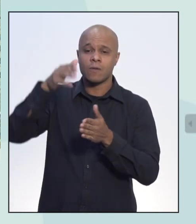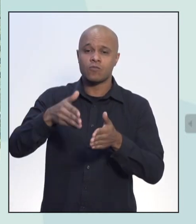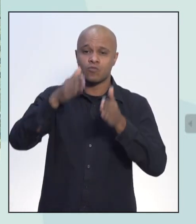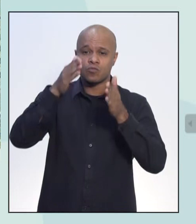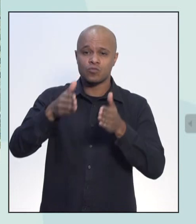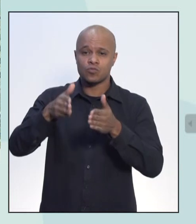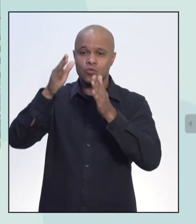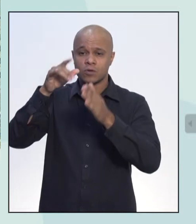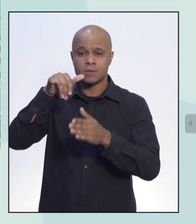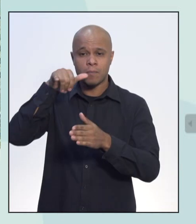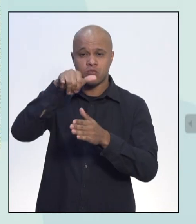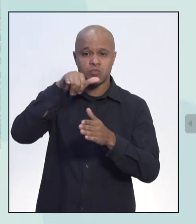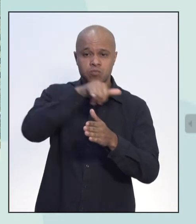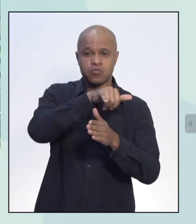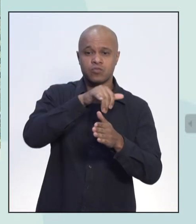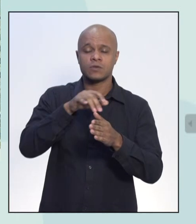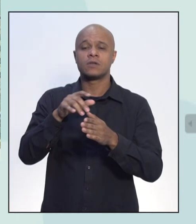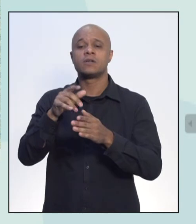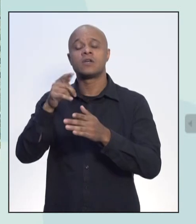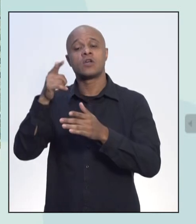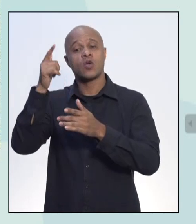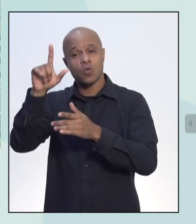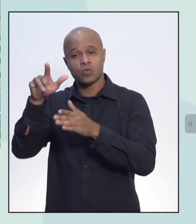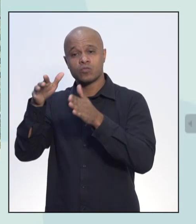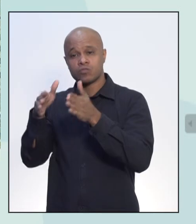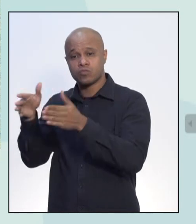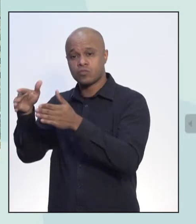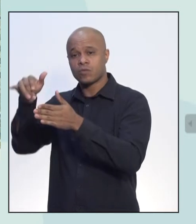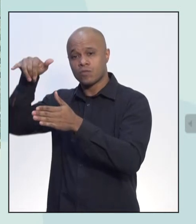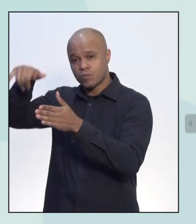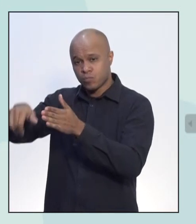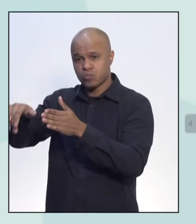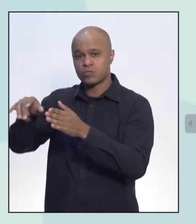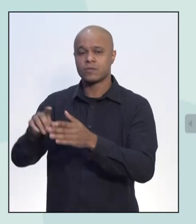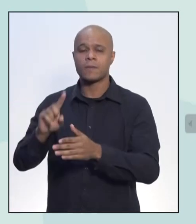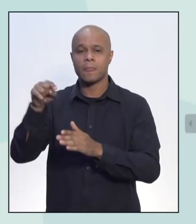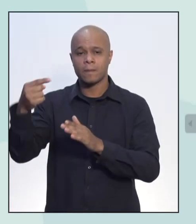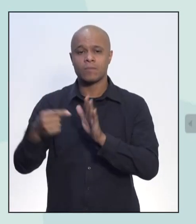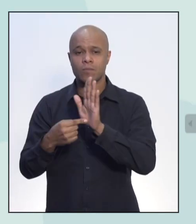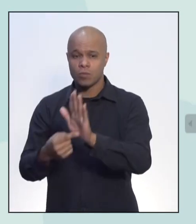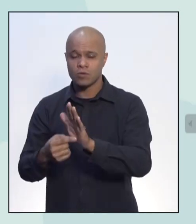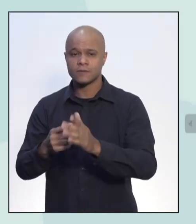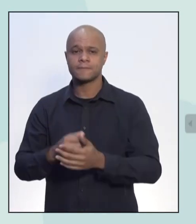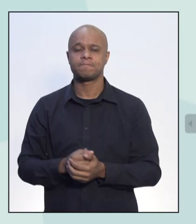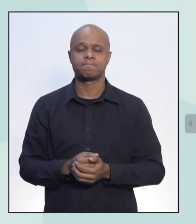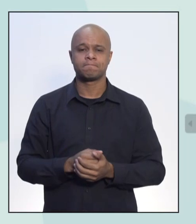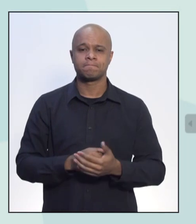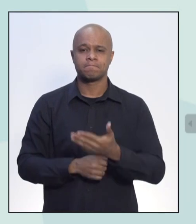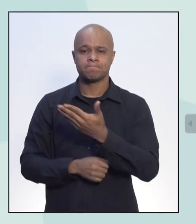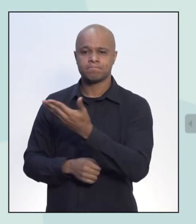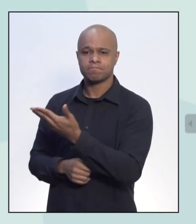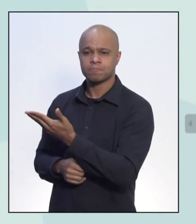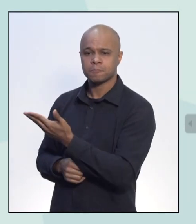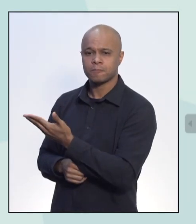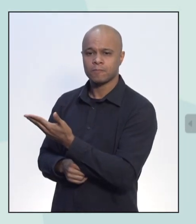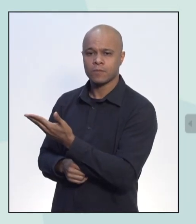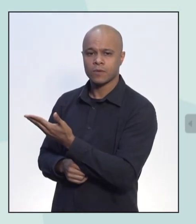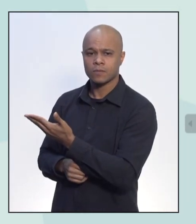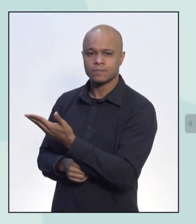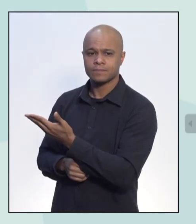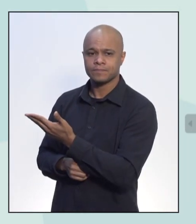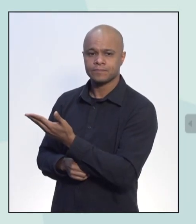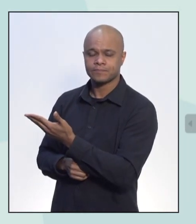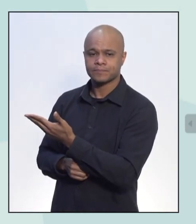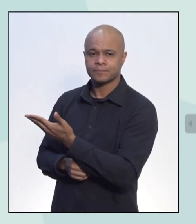duas torres, uma no Pentágono, e o outro foi desviado. Né, nós vamos ver mais para frente aí essa relação. Né, na próxima tela aí vocês vão